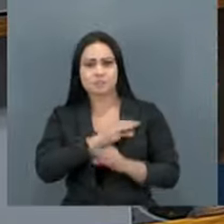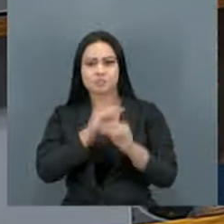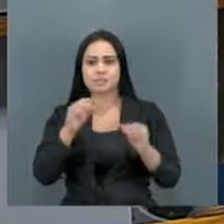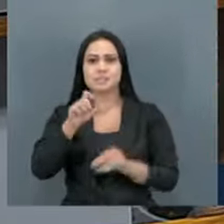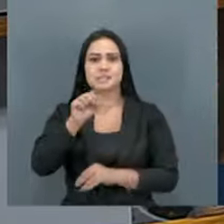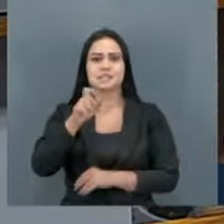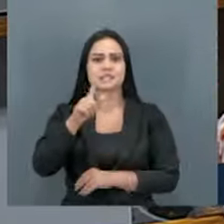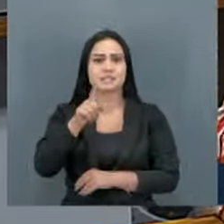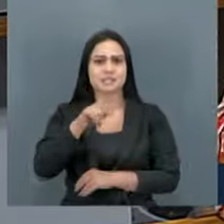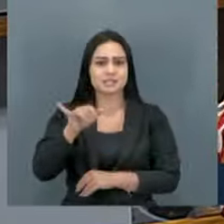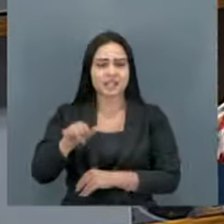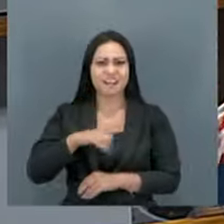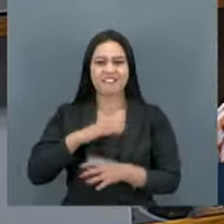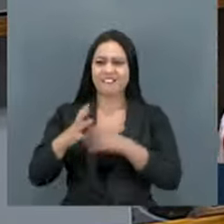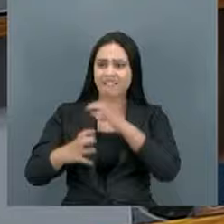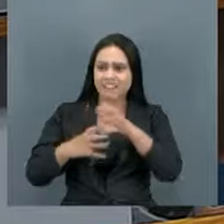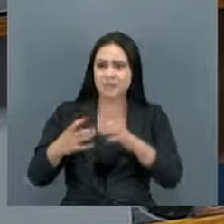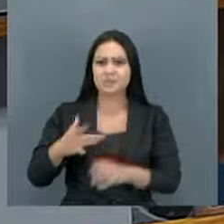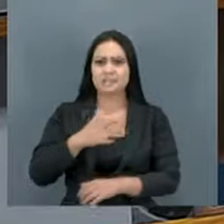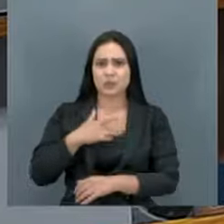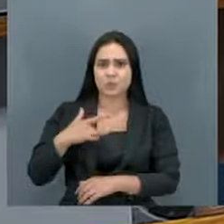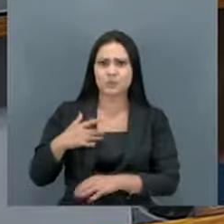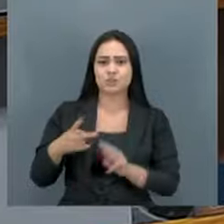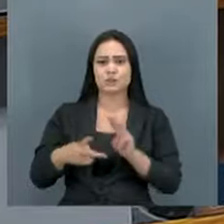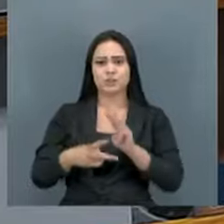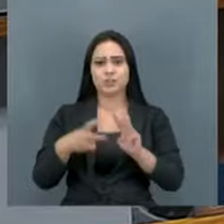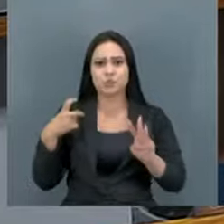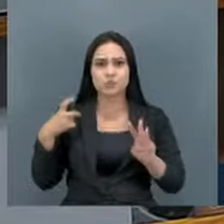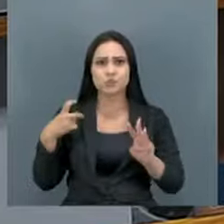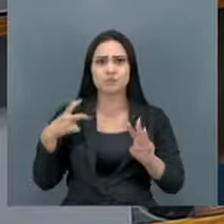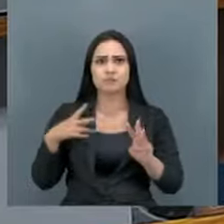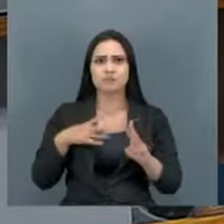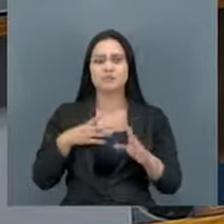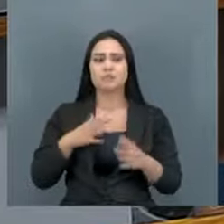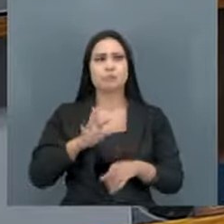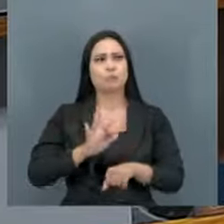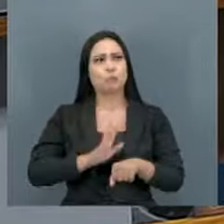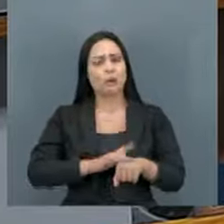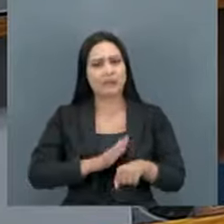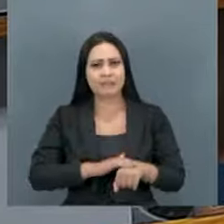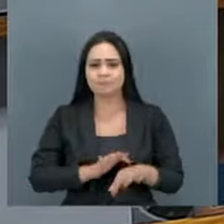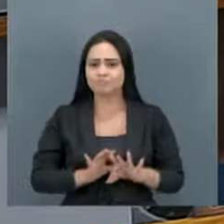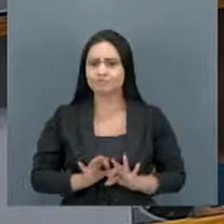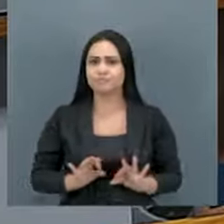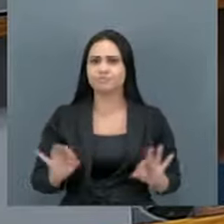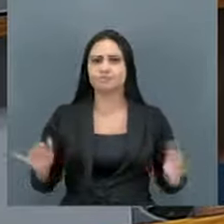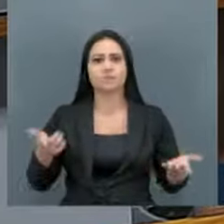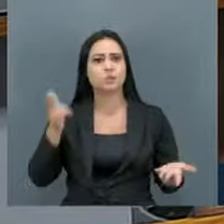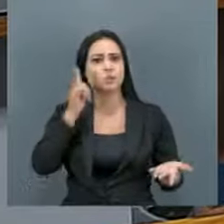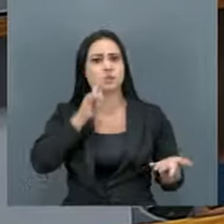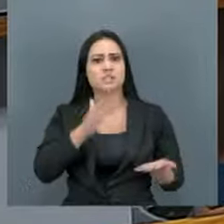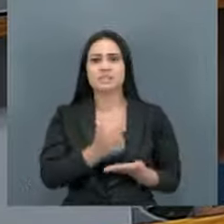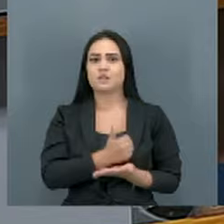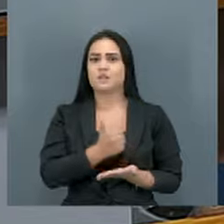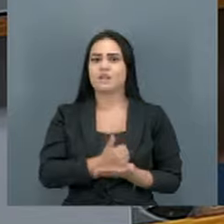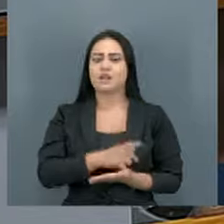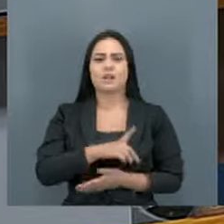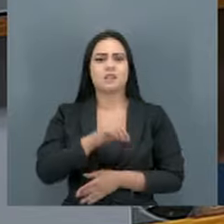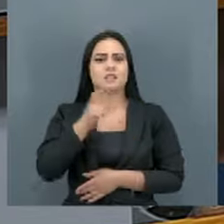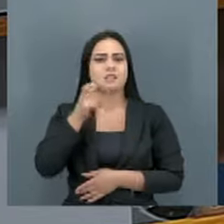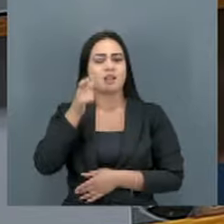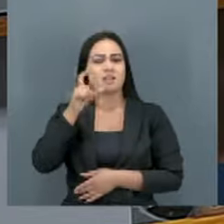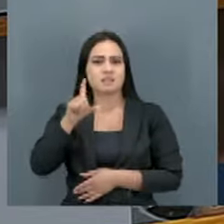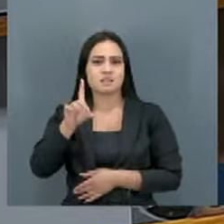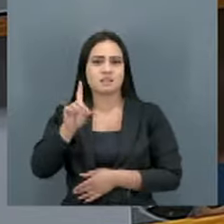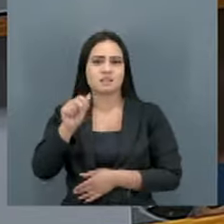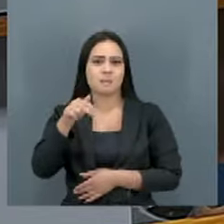aquele caos na saúde, os índios Chavantes muito doentes, e eu não consegui salvar a Damares Chavante.